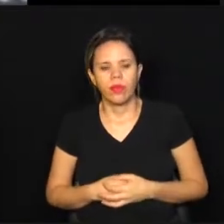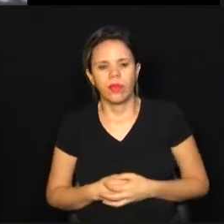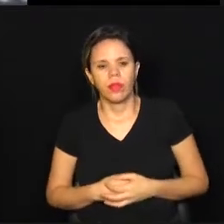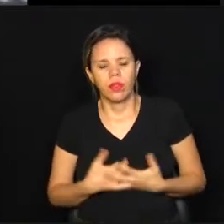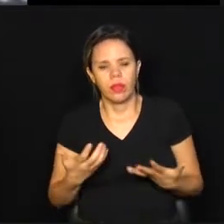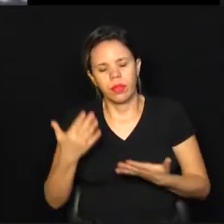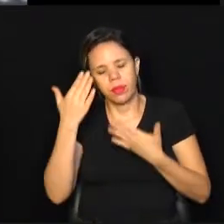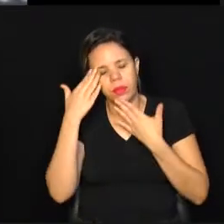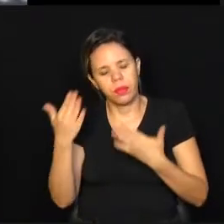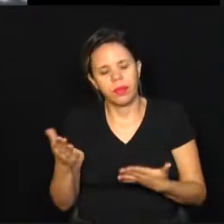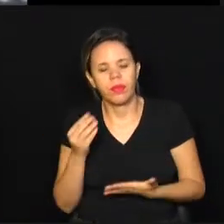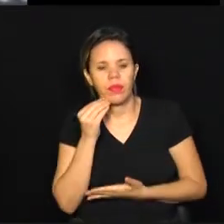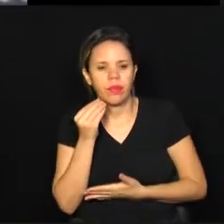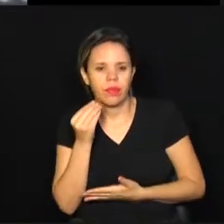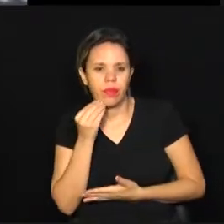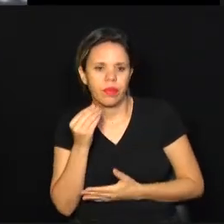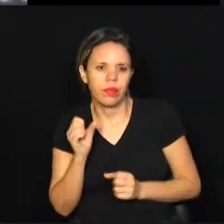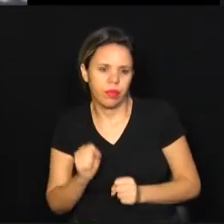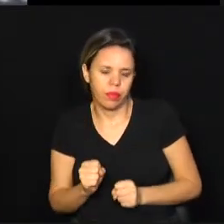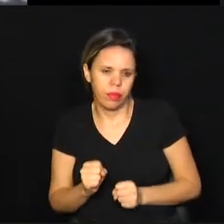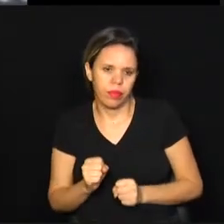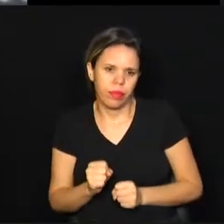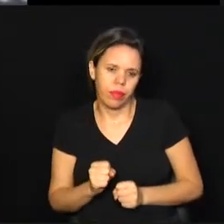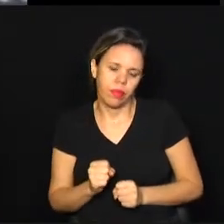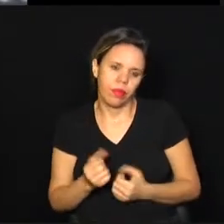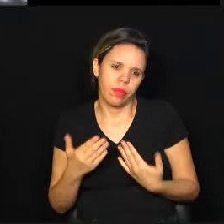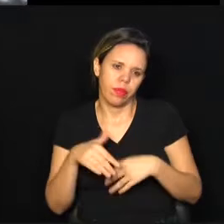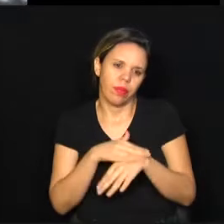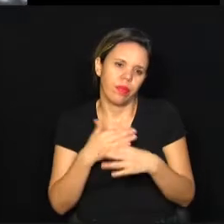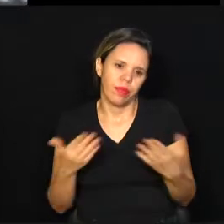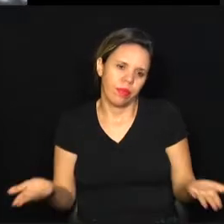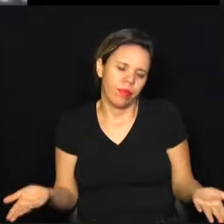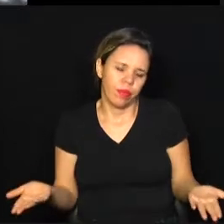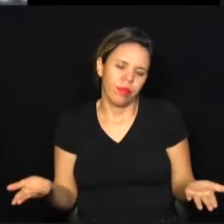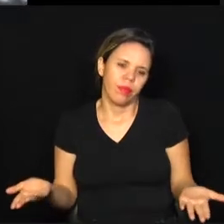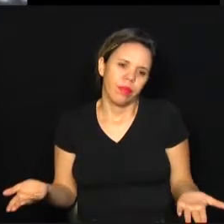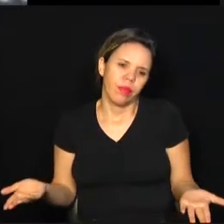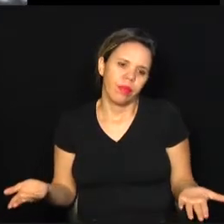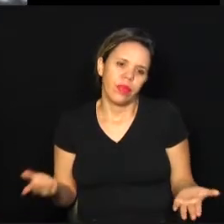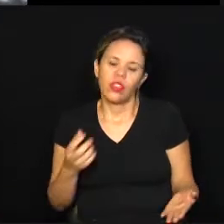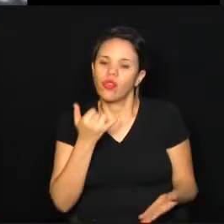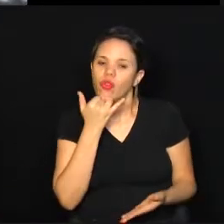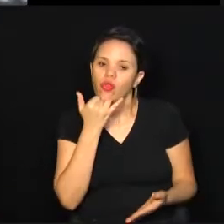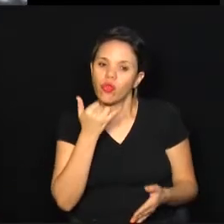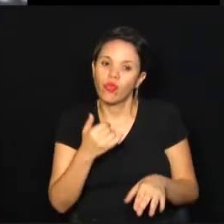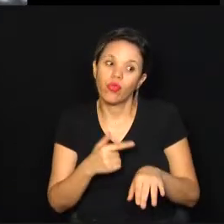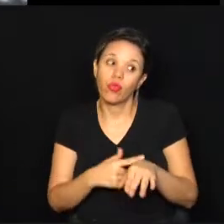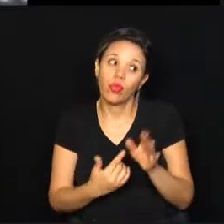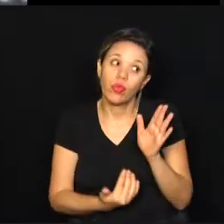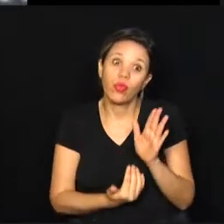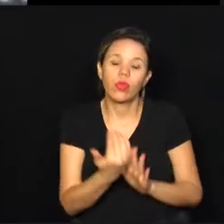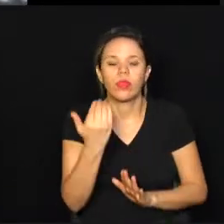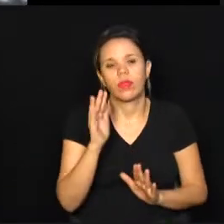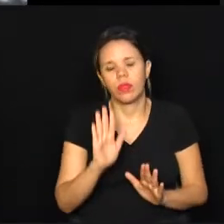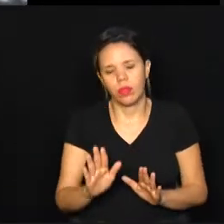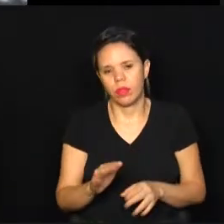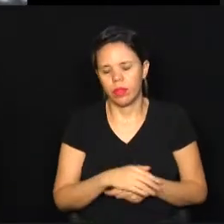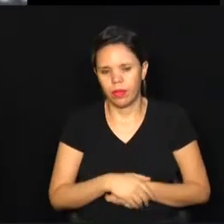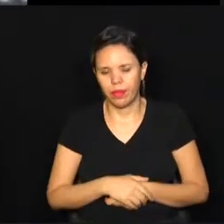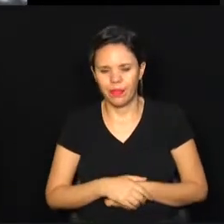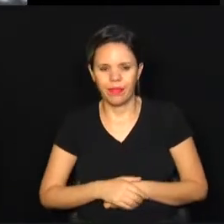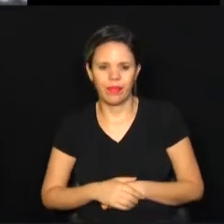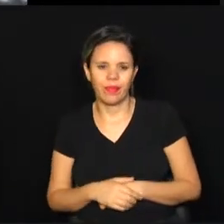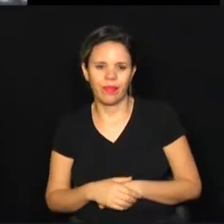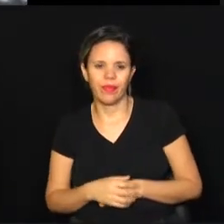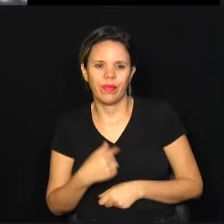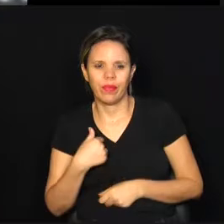queria agradecer a oportunidade de poder conversar com vocês aqui. Desculpa se eu extrapolei um pouco o tempo, que são